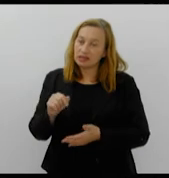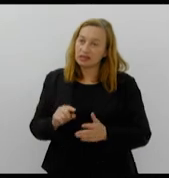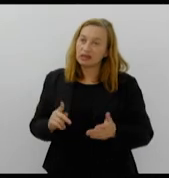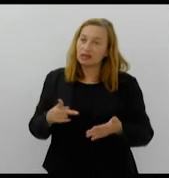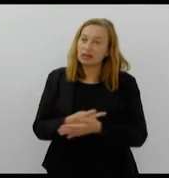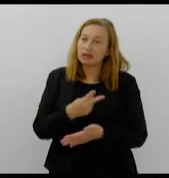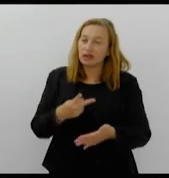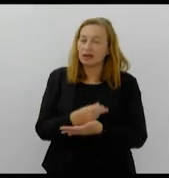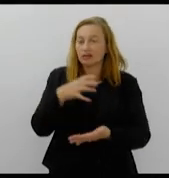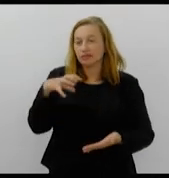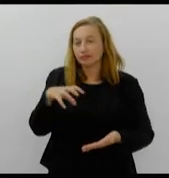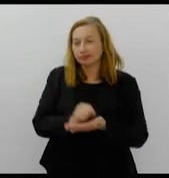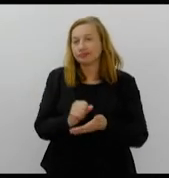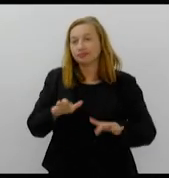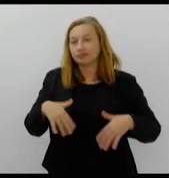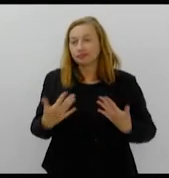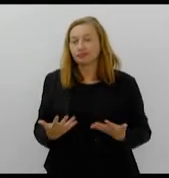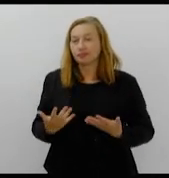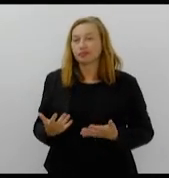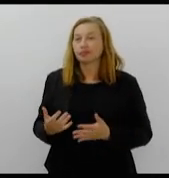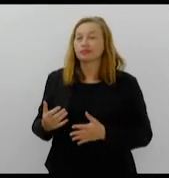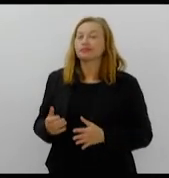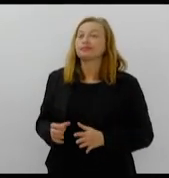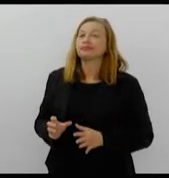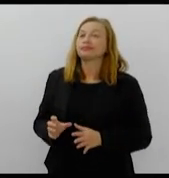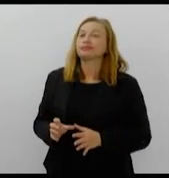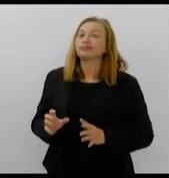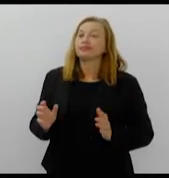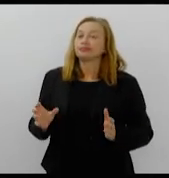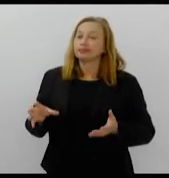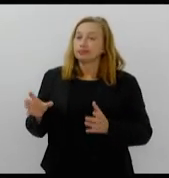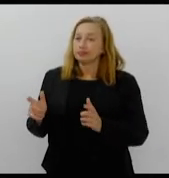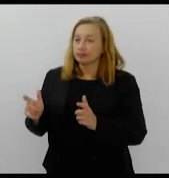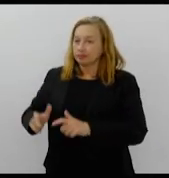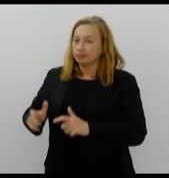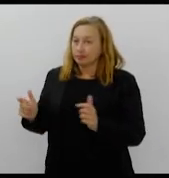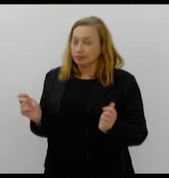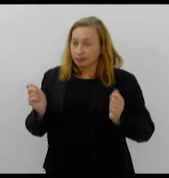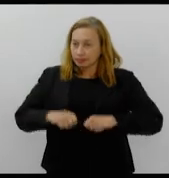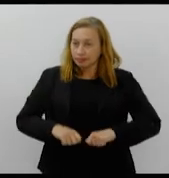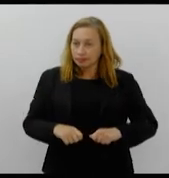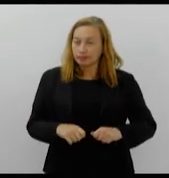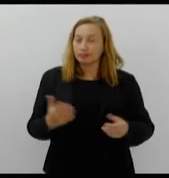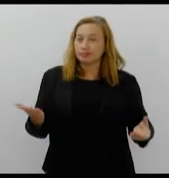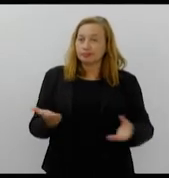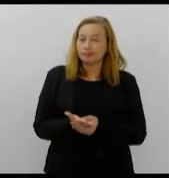então o órgão competente deverá instaurar processo administrativo.